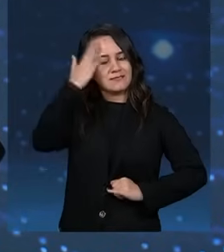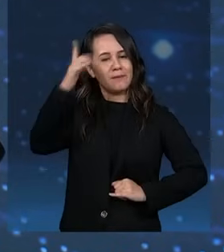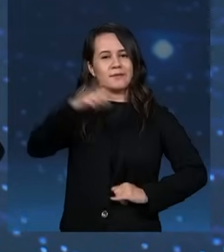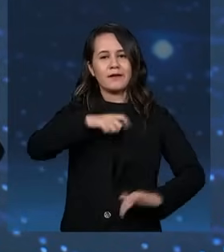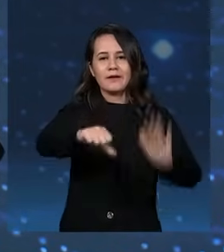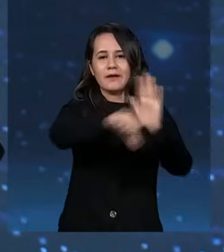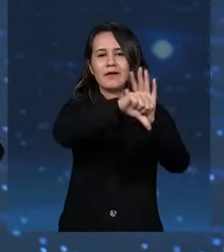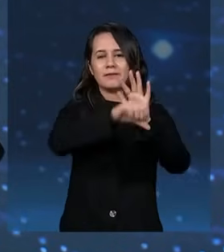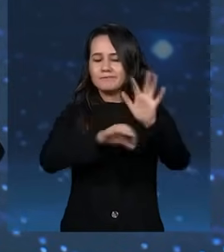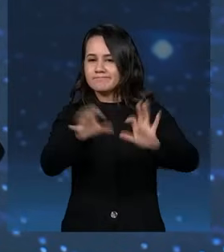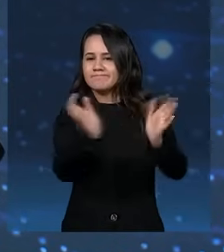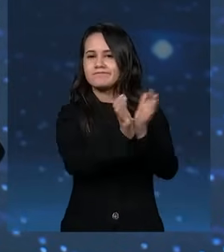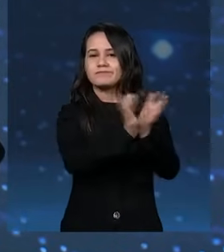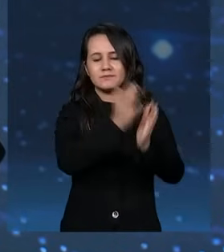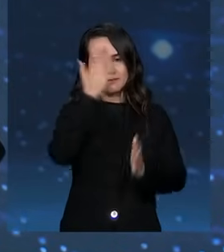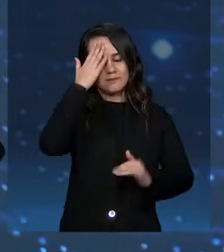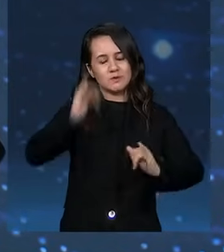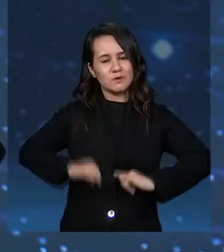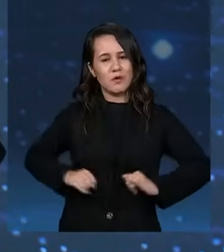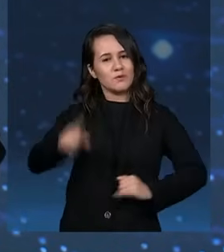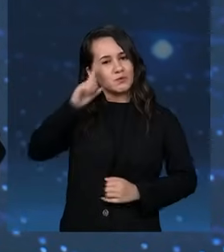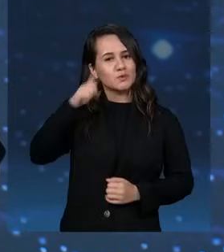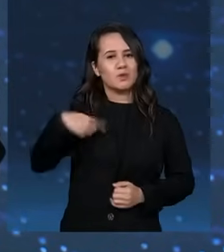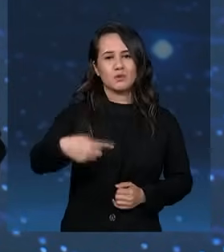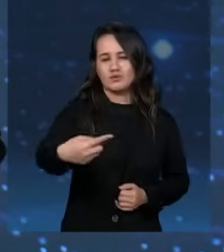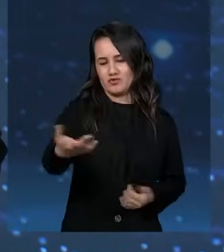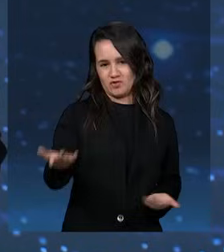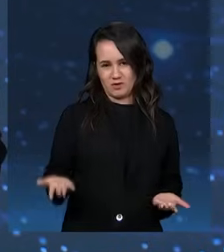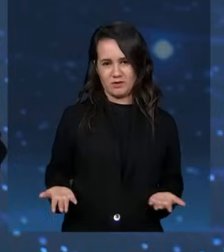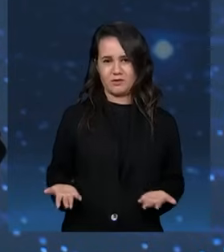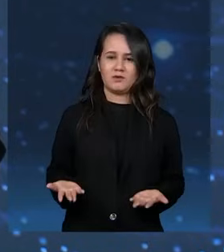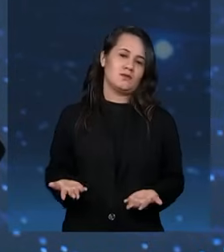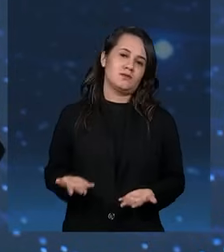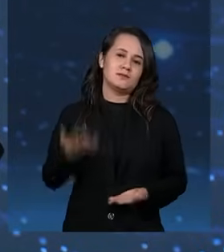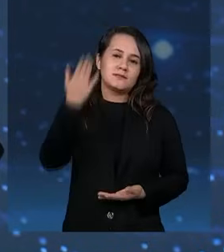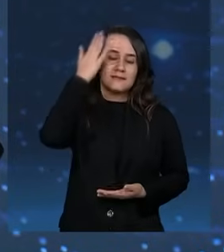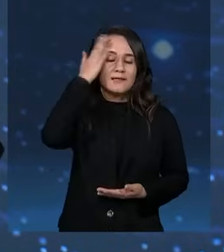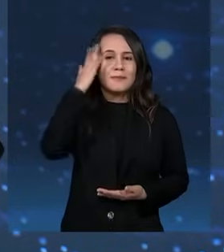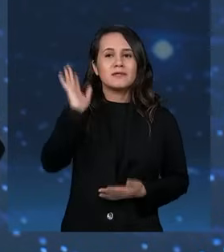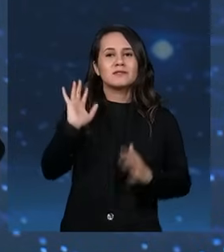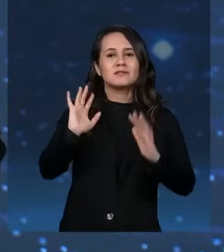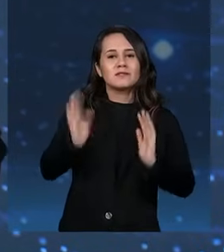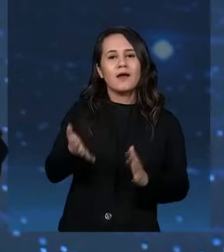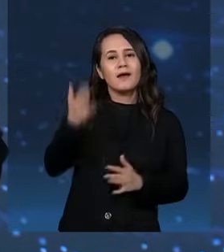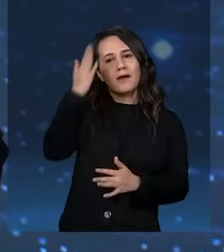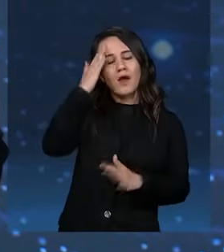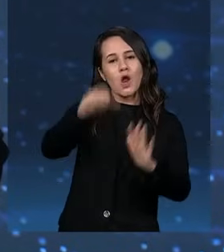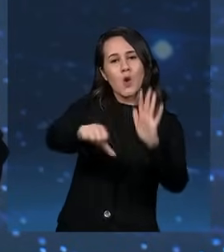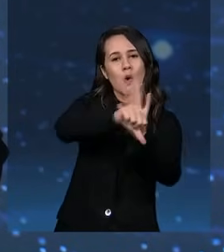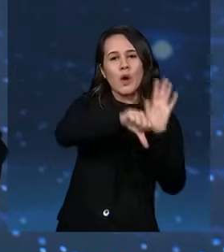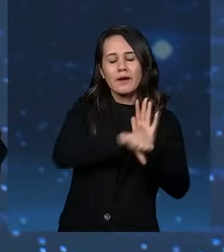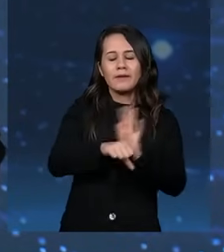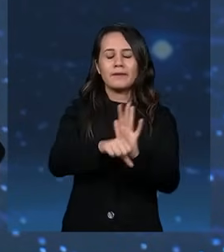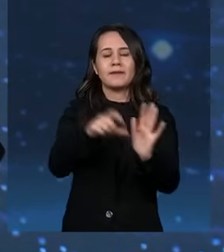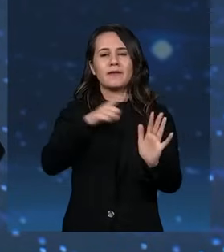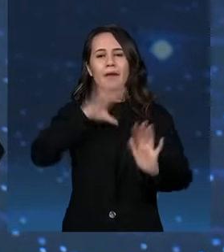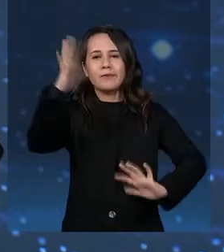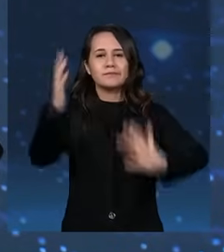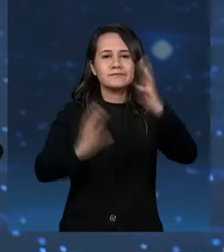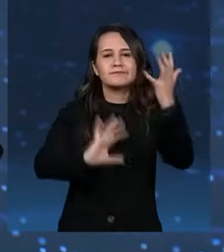organizado que sofre com o crime do dia a dia que aliás são migalhas que ca da mesa do crime organizado